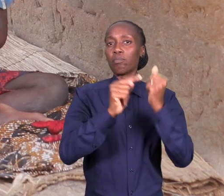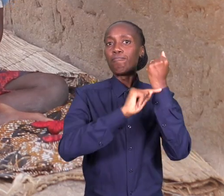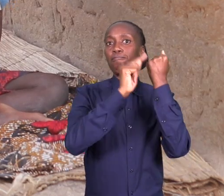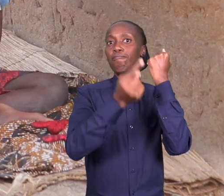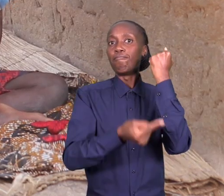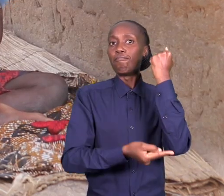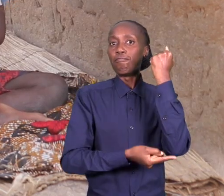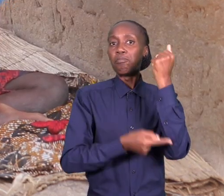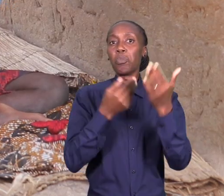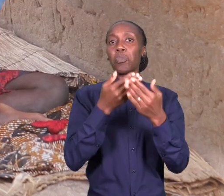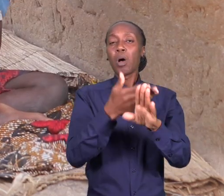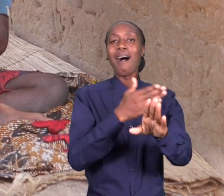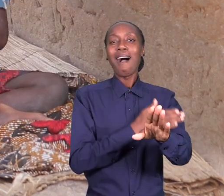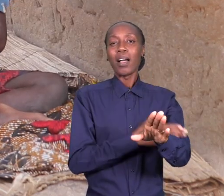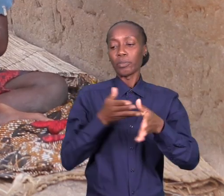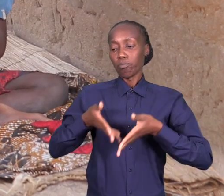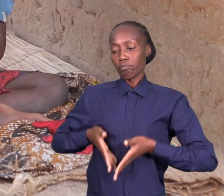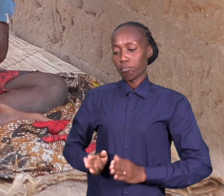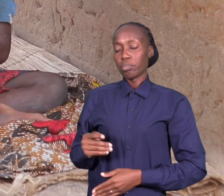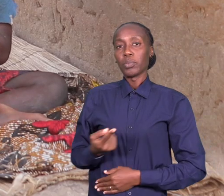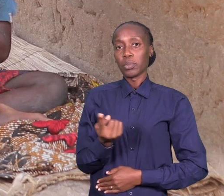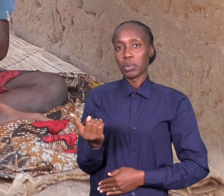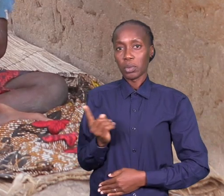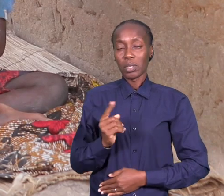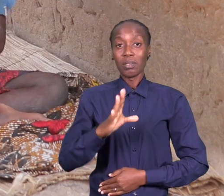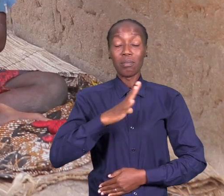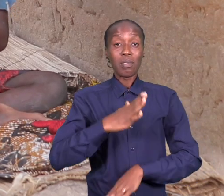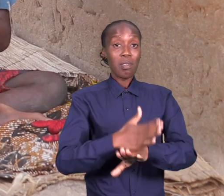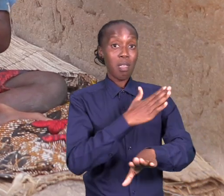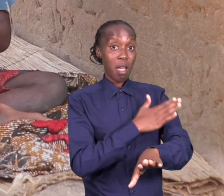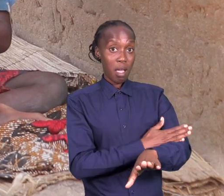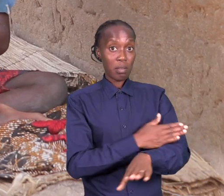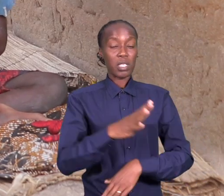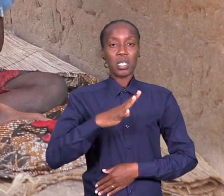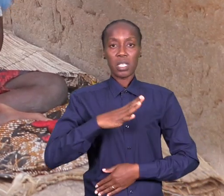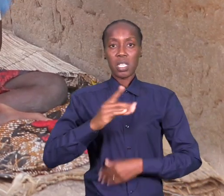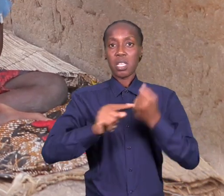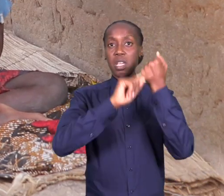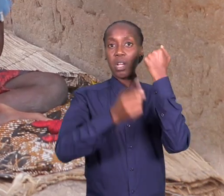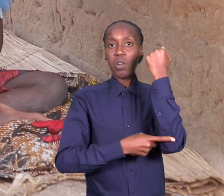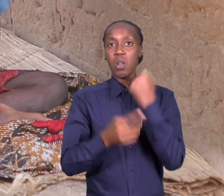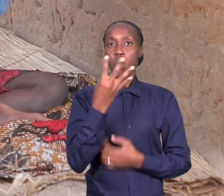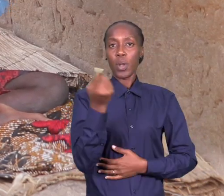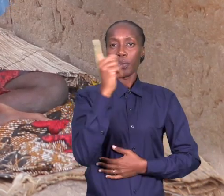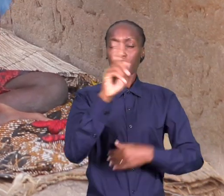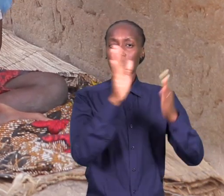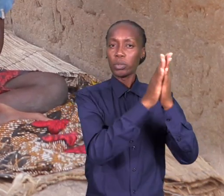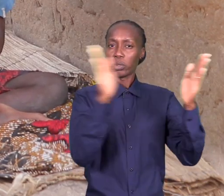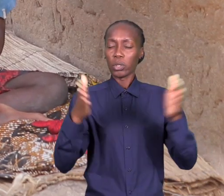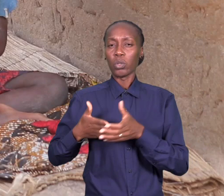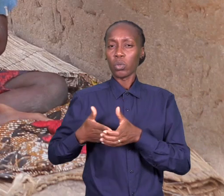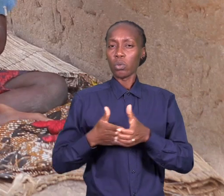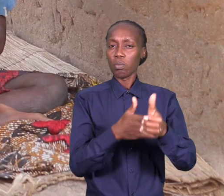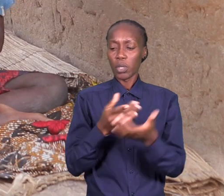desde os cuidados a ter na gravidez, porque era antes de eu ter este bebê. Na altura, eu estava grávida de 4 meses,